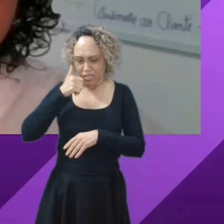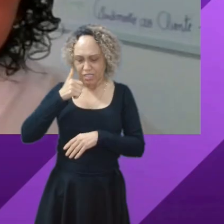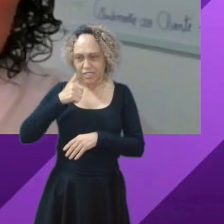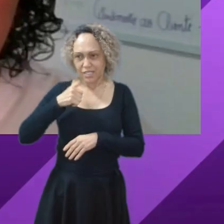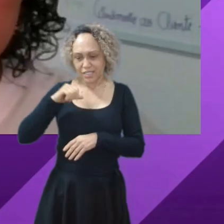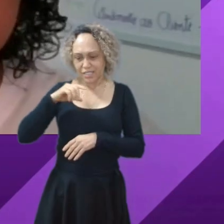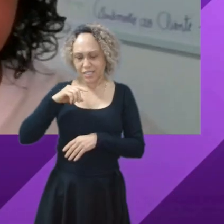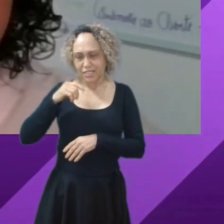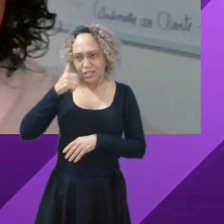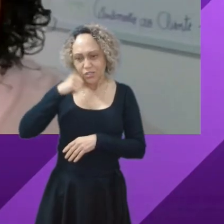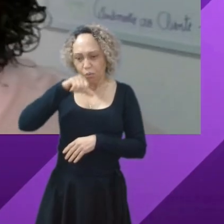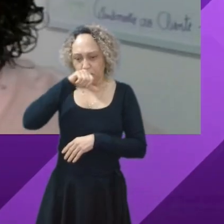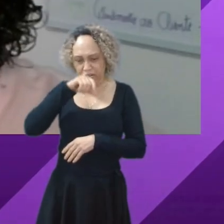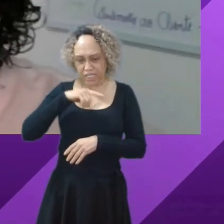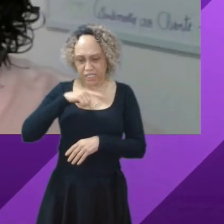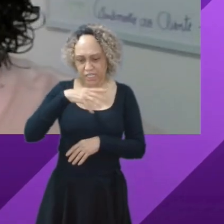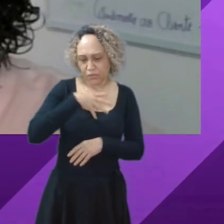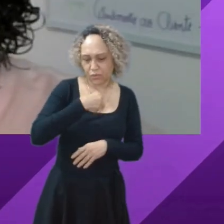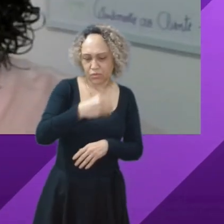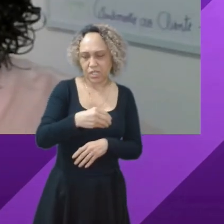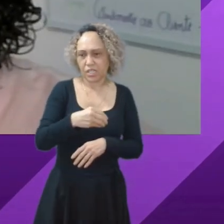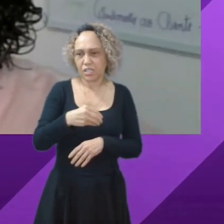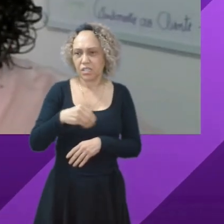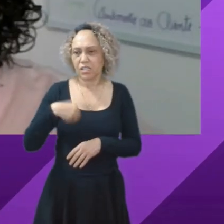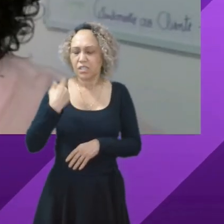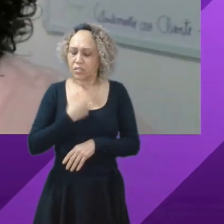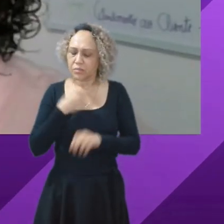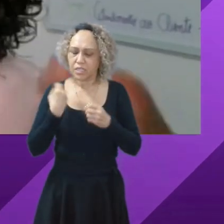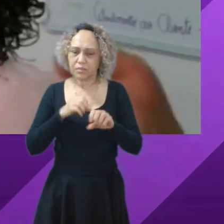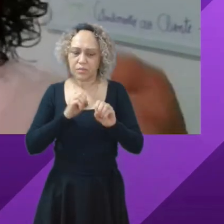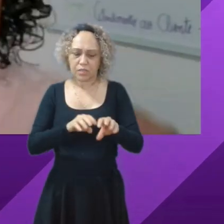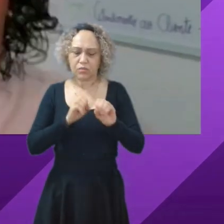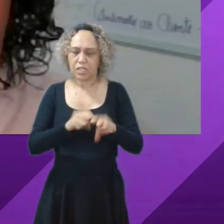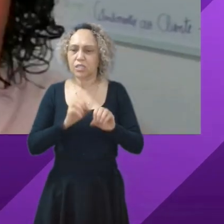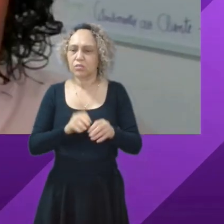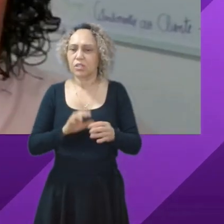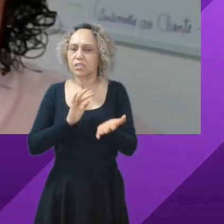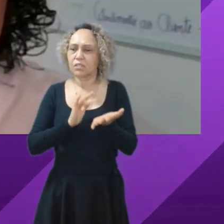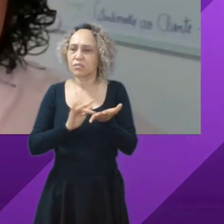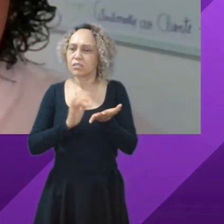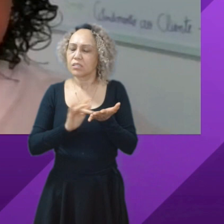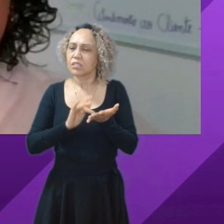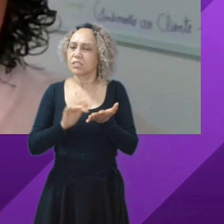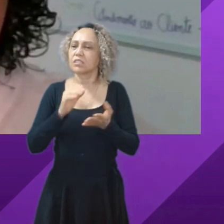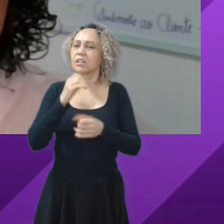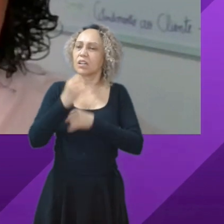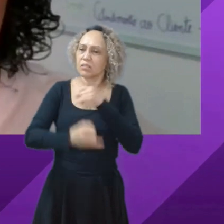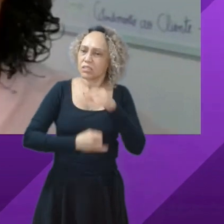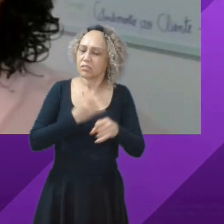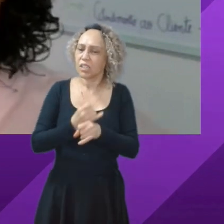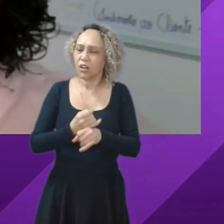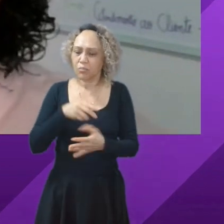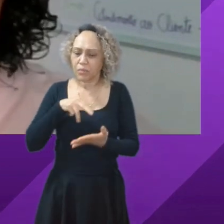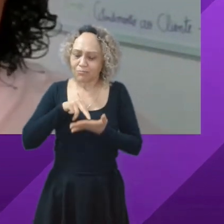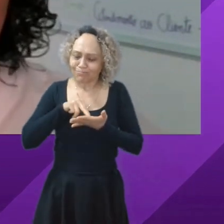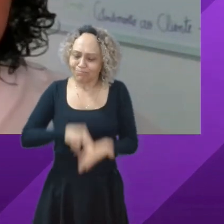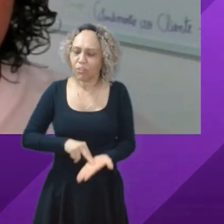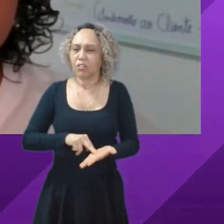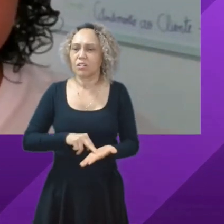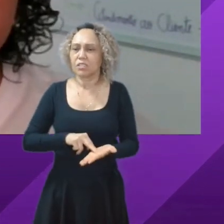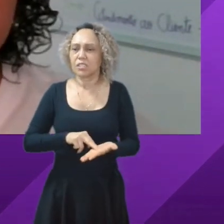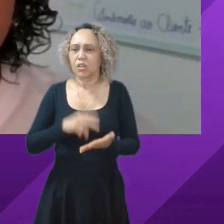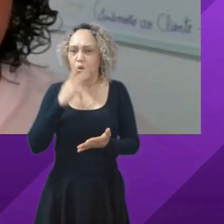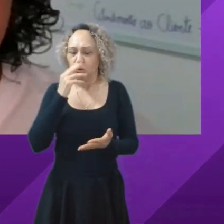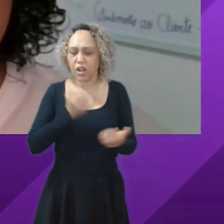que a gente tenha uma educação digital mais contundente. Eu acho que muitos jovens hoje se